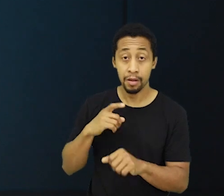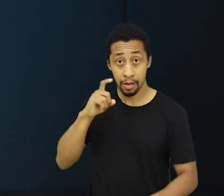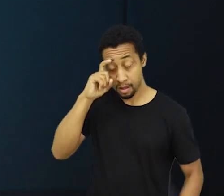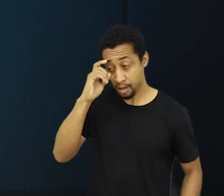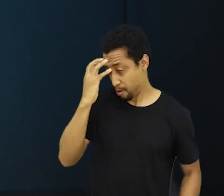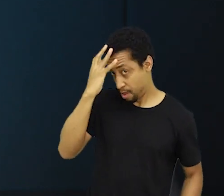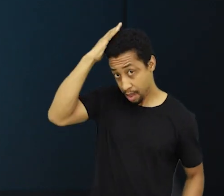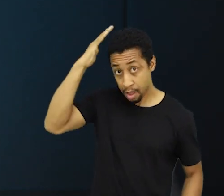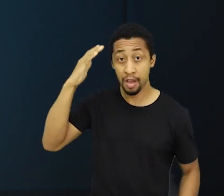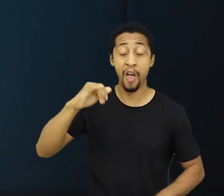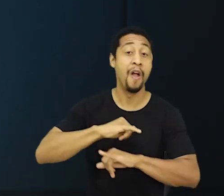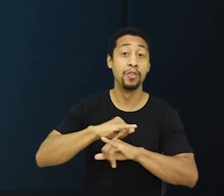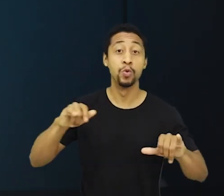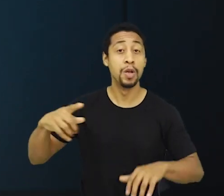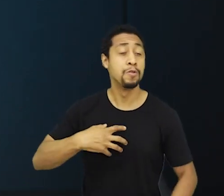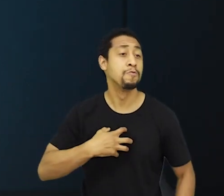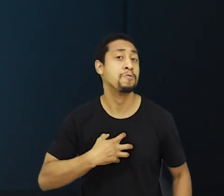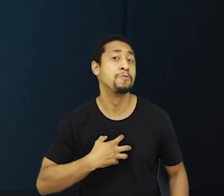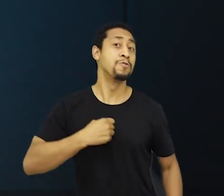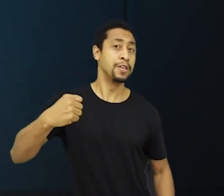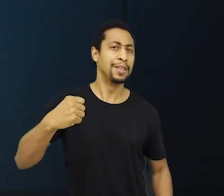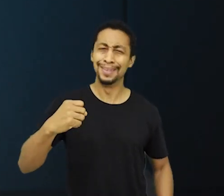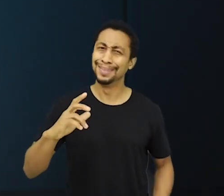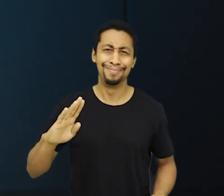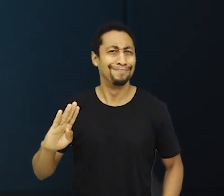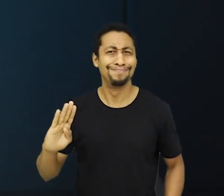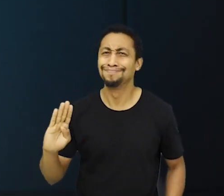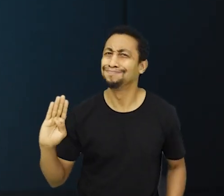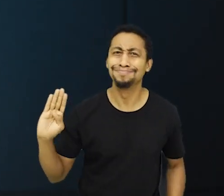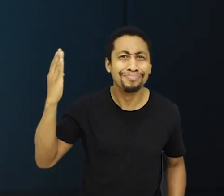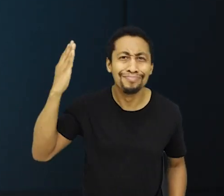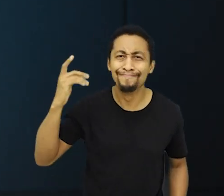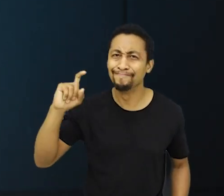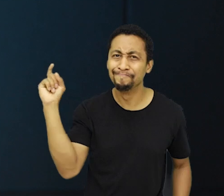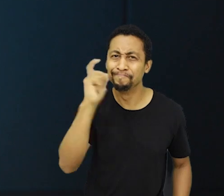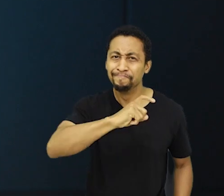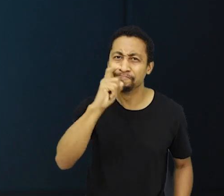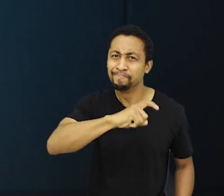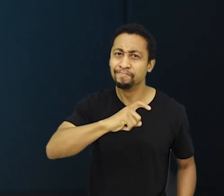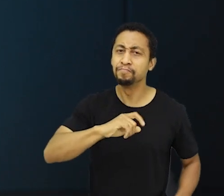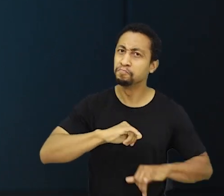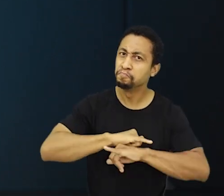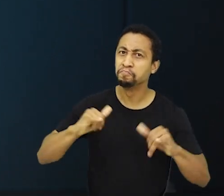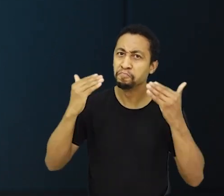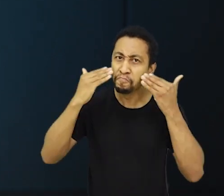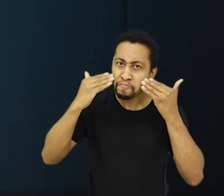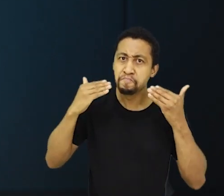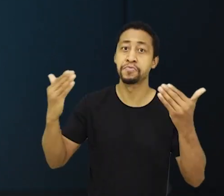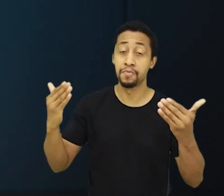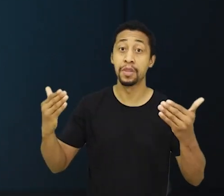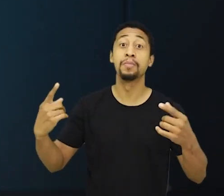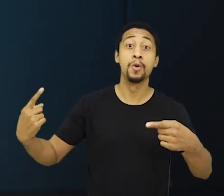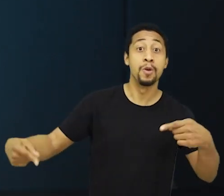Herzog era uma fraude e para significar na história política